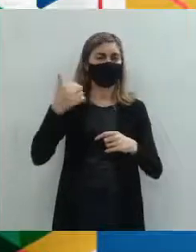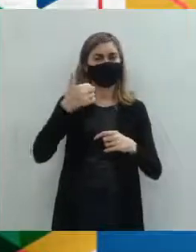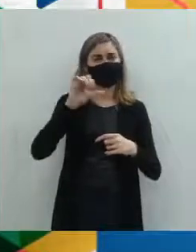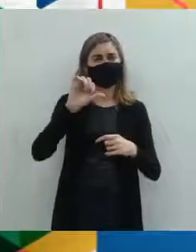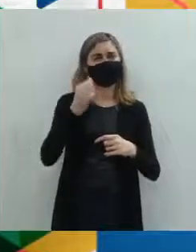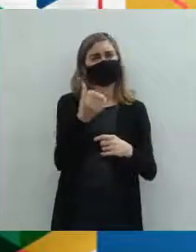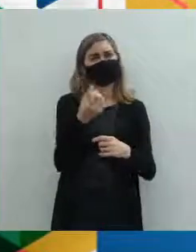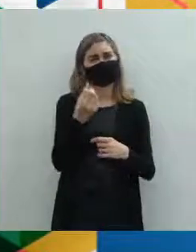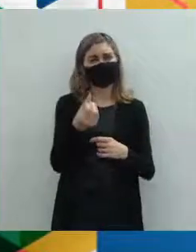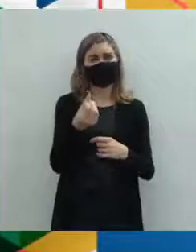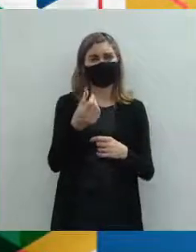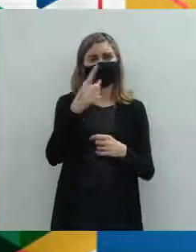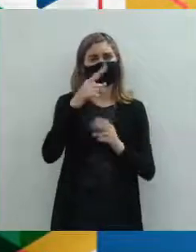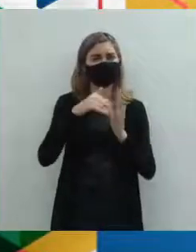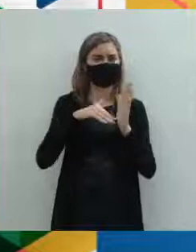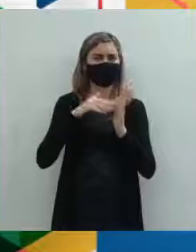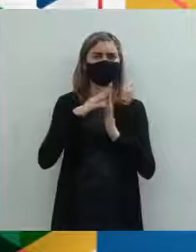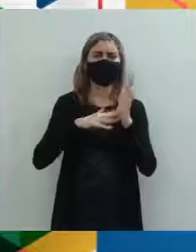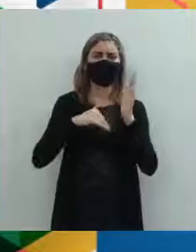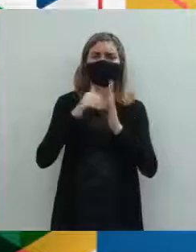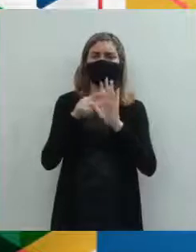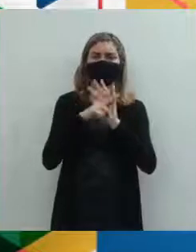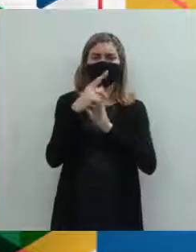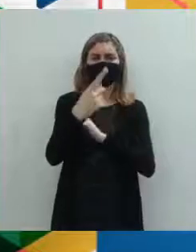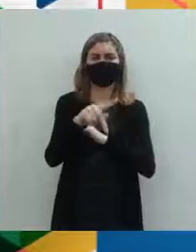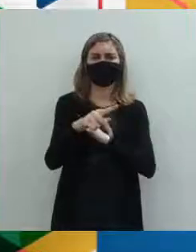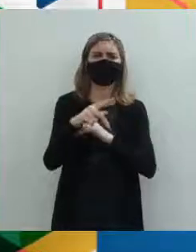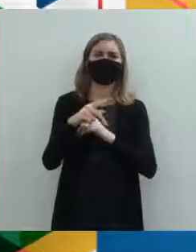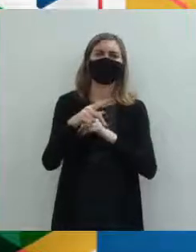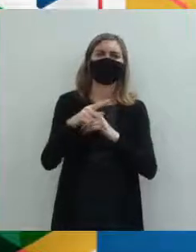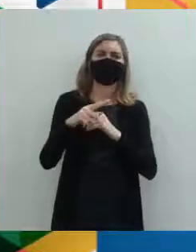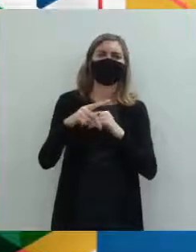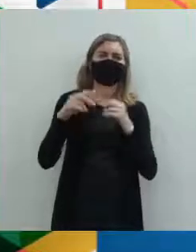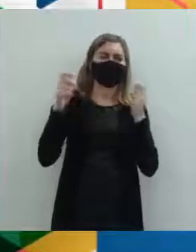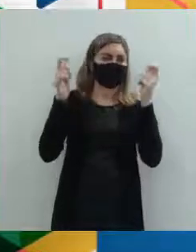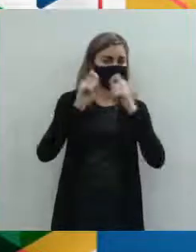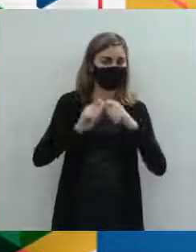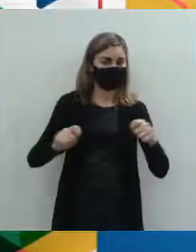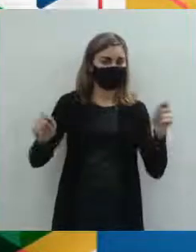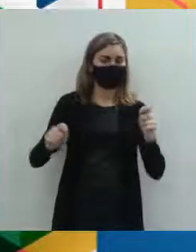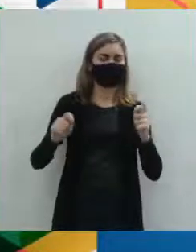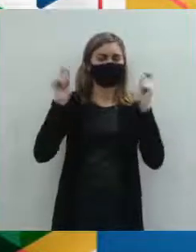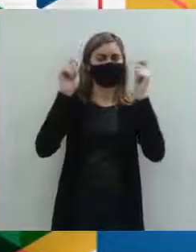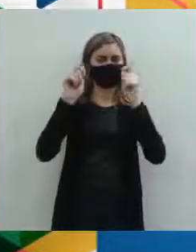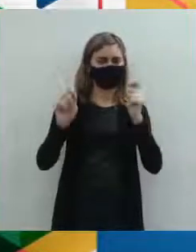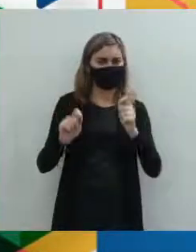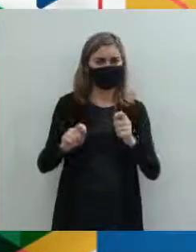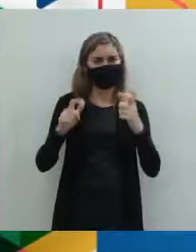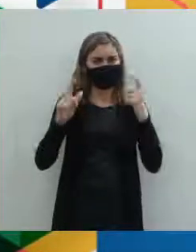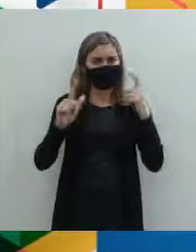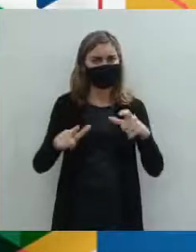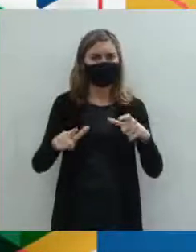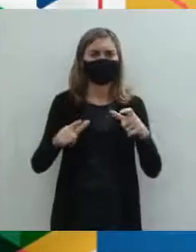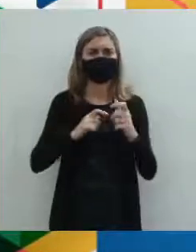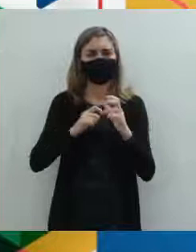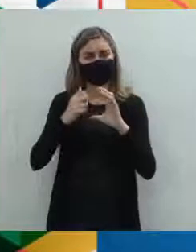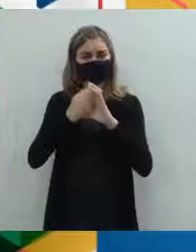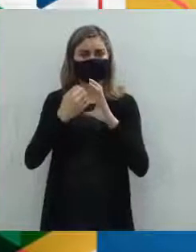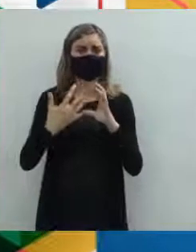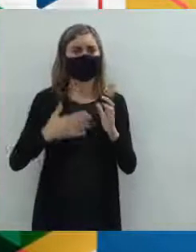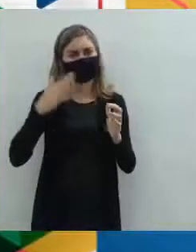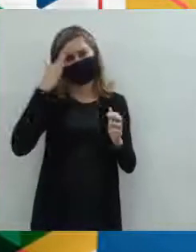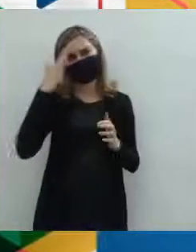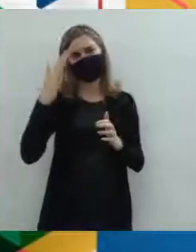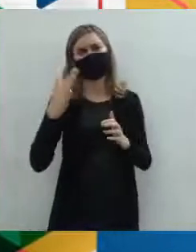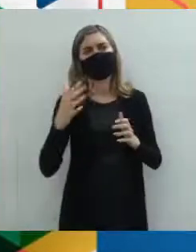Então, ele faz parte do fauvismo, né? Um movimento artístico que acontece onde as características principais